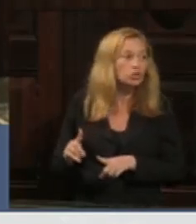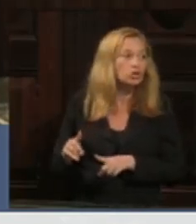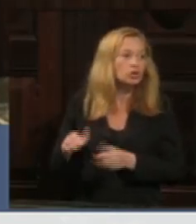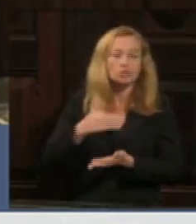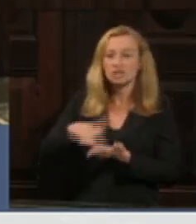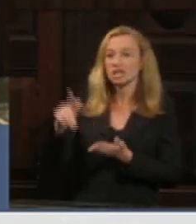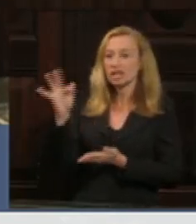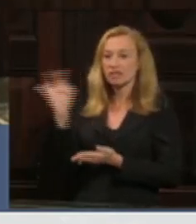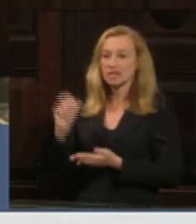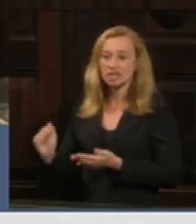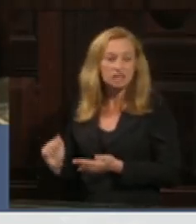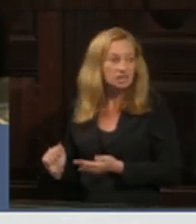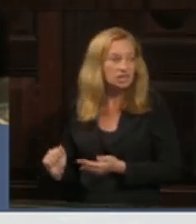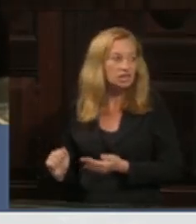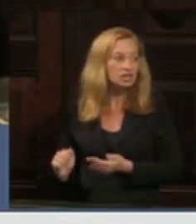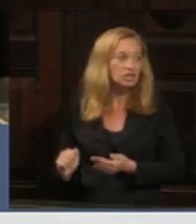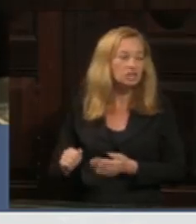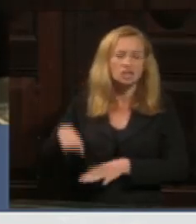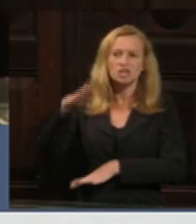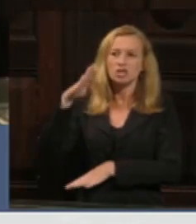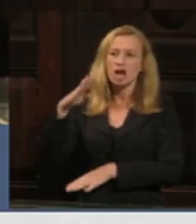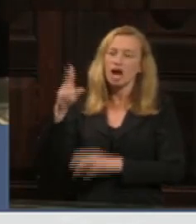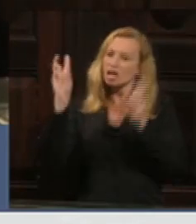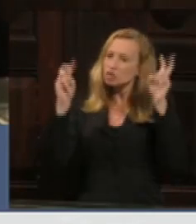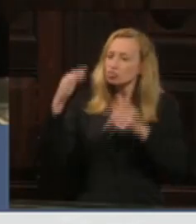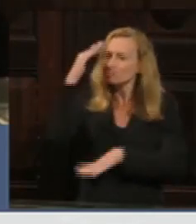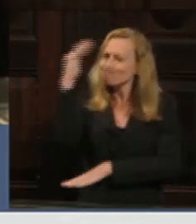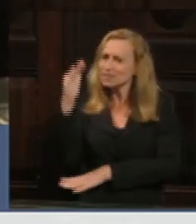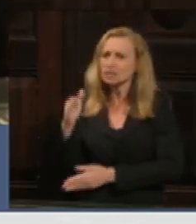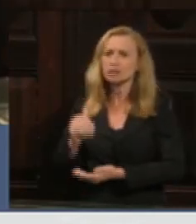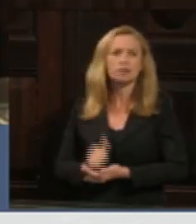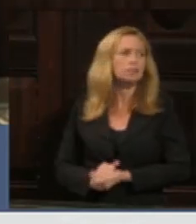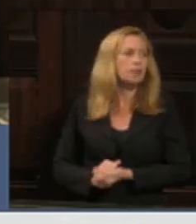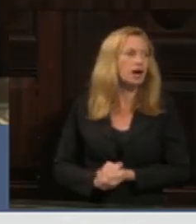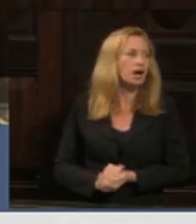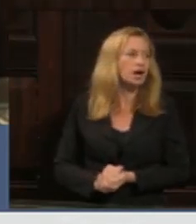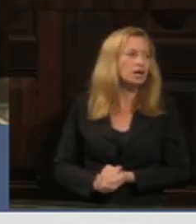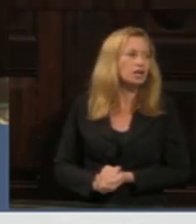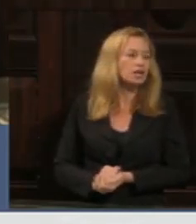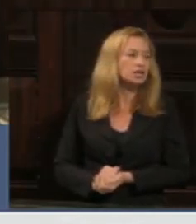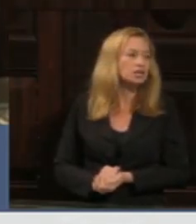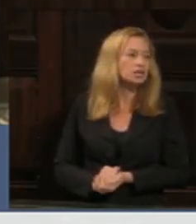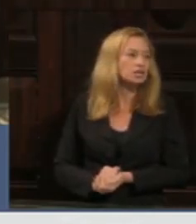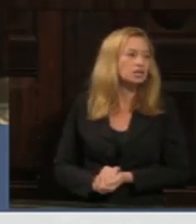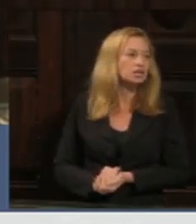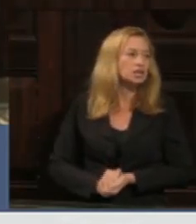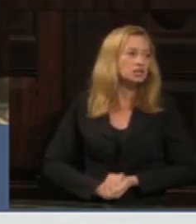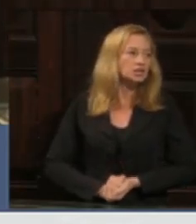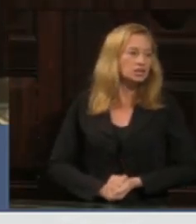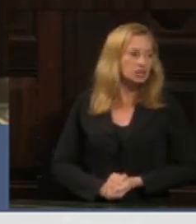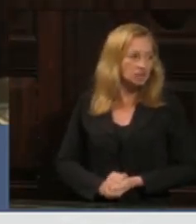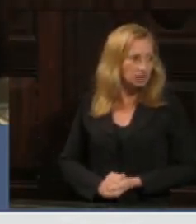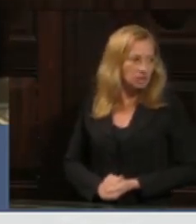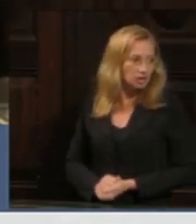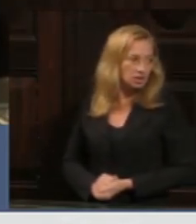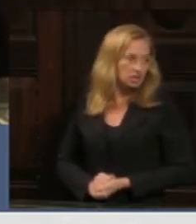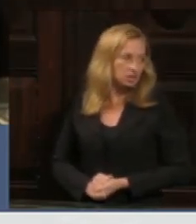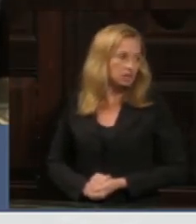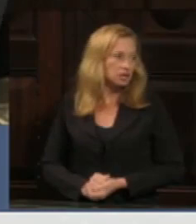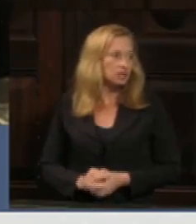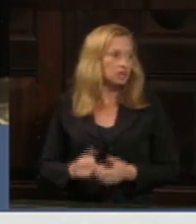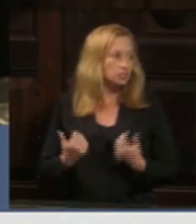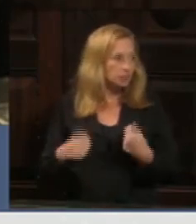questões centrais, questões fulcrais para a gestão da educação, fala que tem esse emperramento em função da Secretaria de Fazenda, vamos